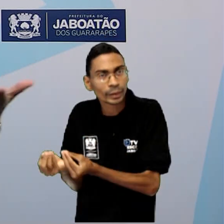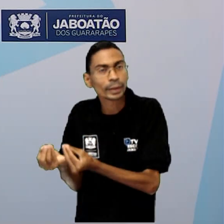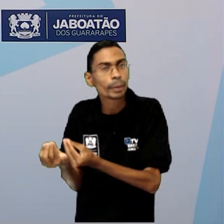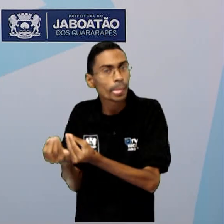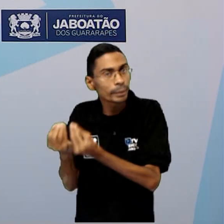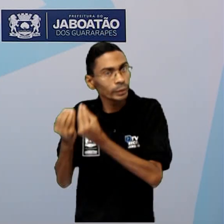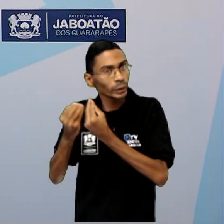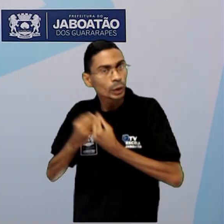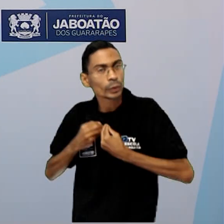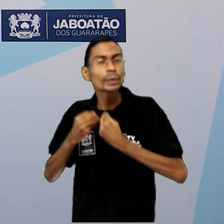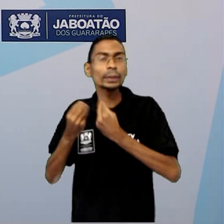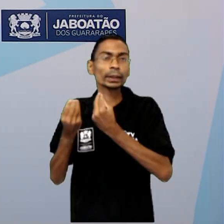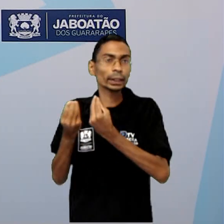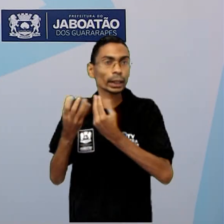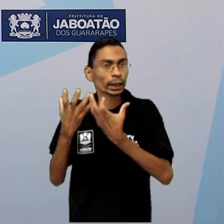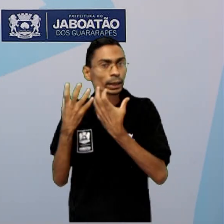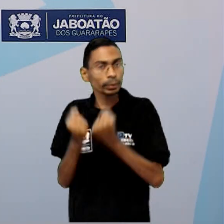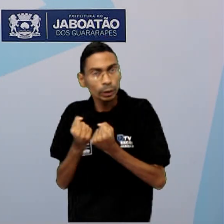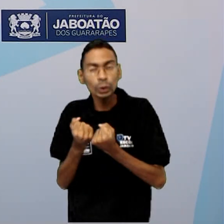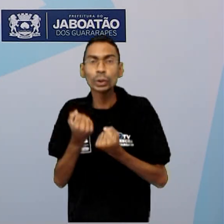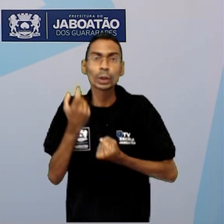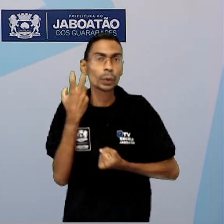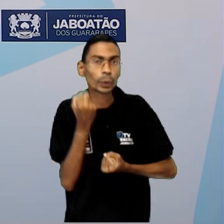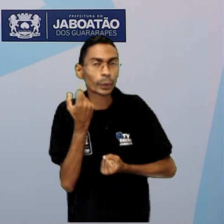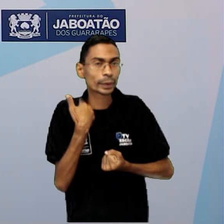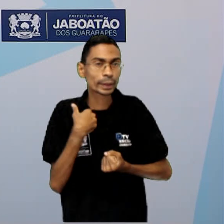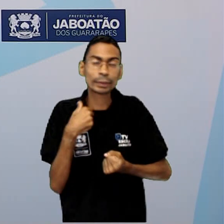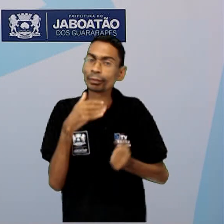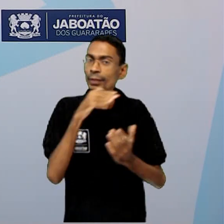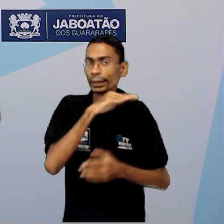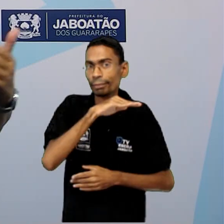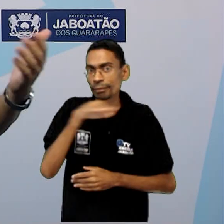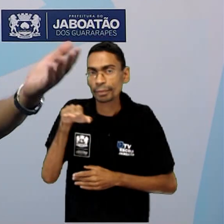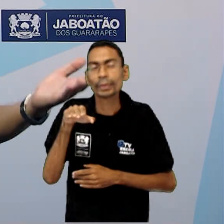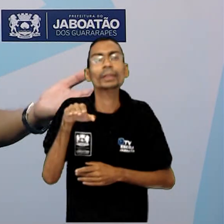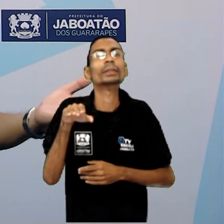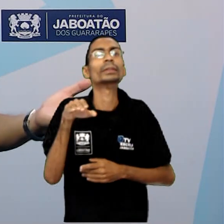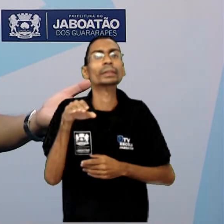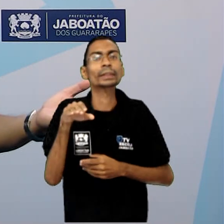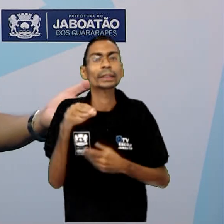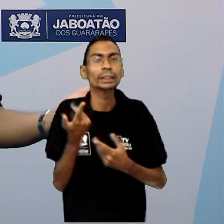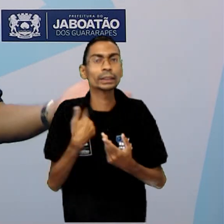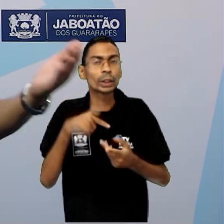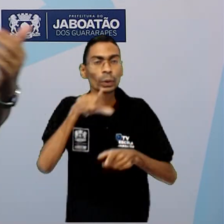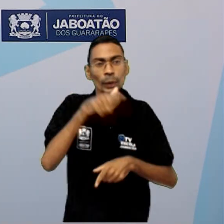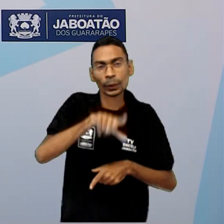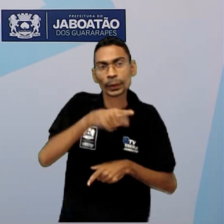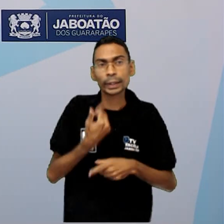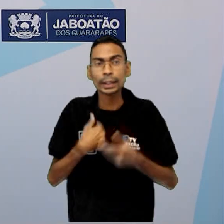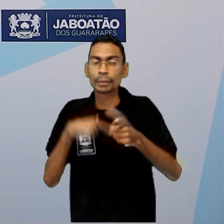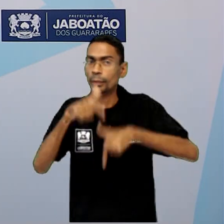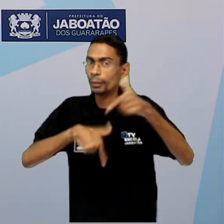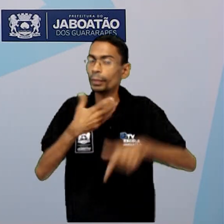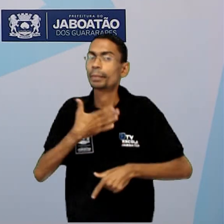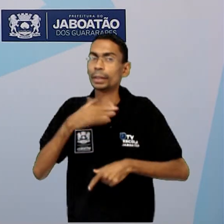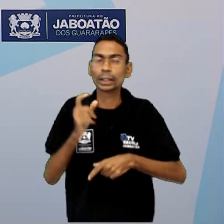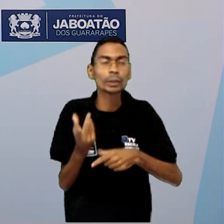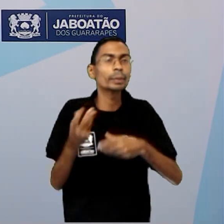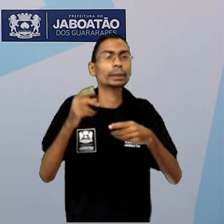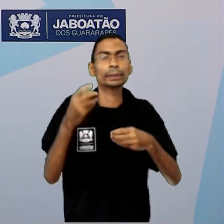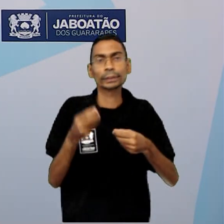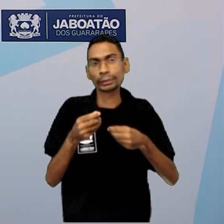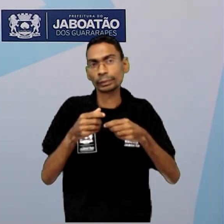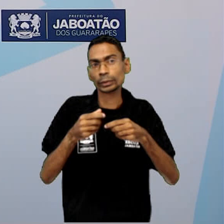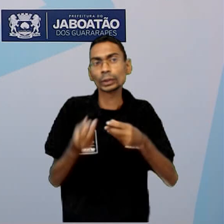lucro vai ser dividido meio a meio. Não é? Então, eu investi, outro trabalhou para mim e ele me deu uma parte do dinheiro de volta,